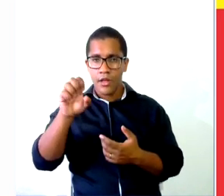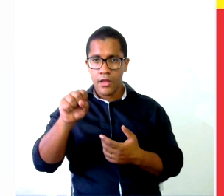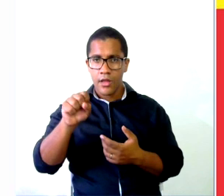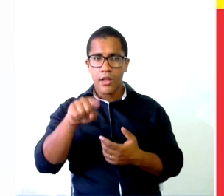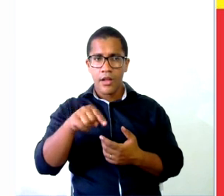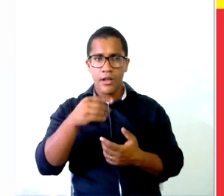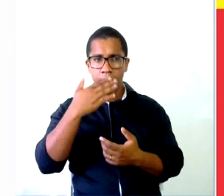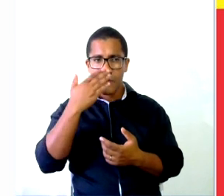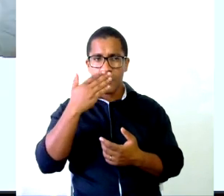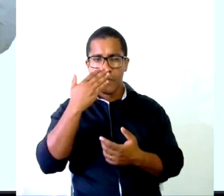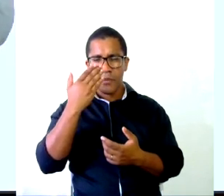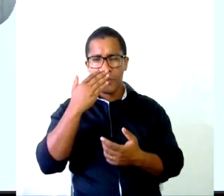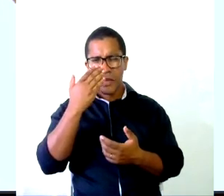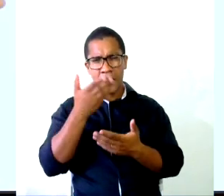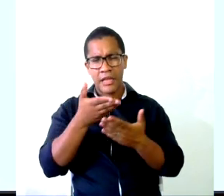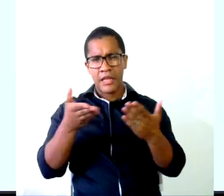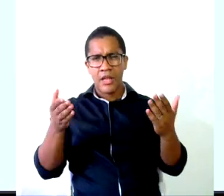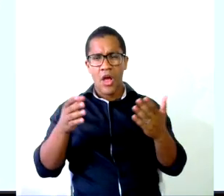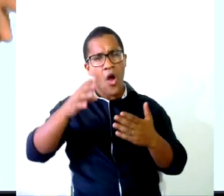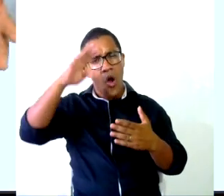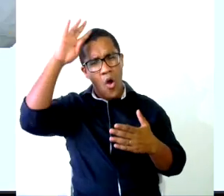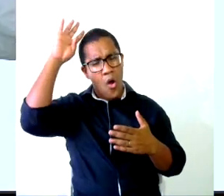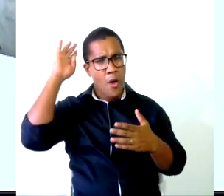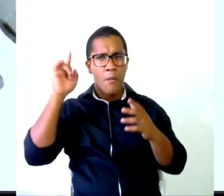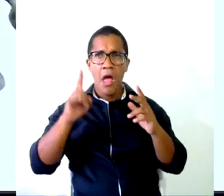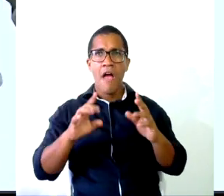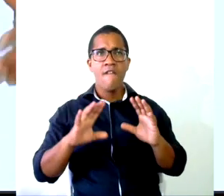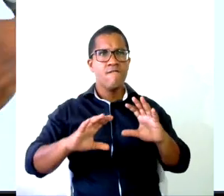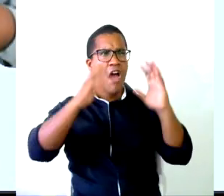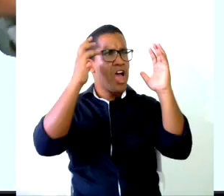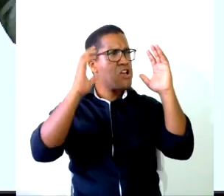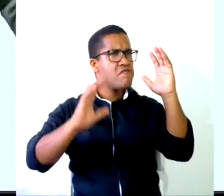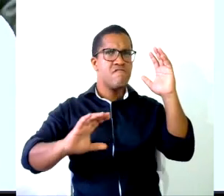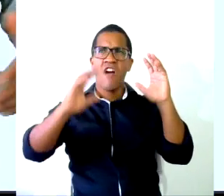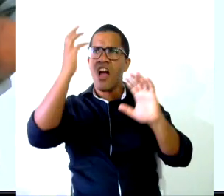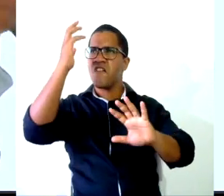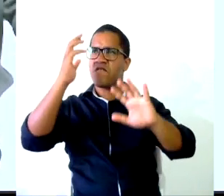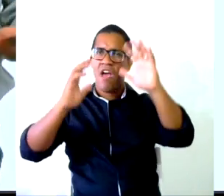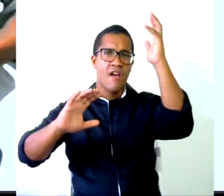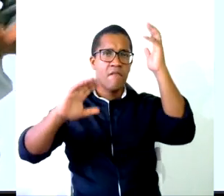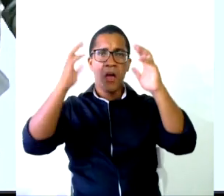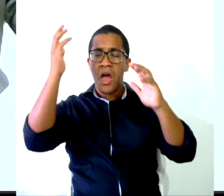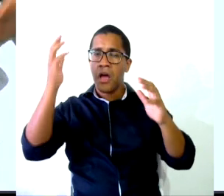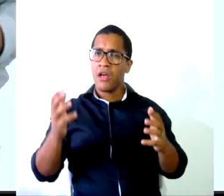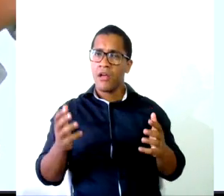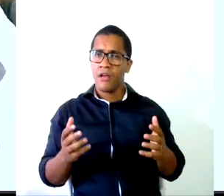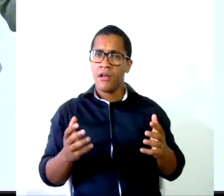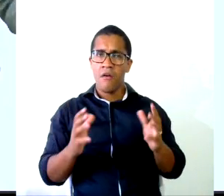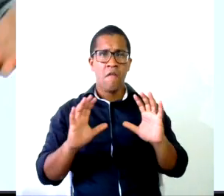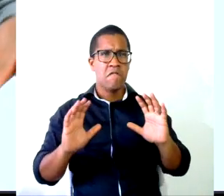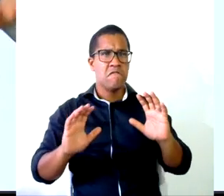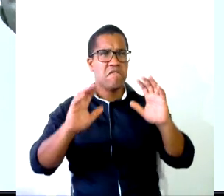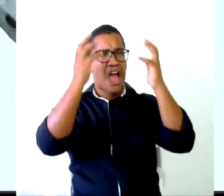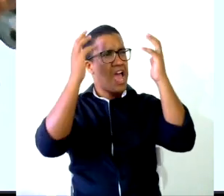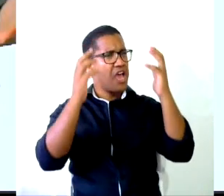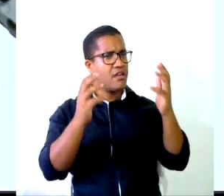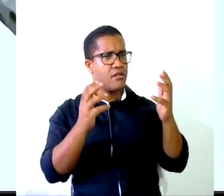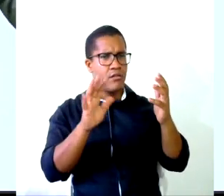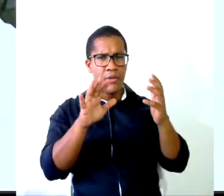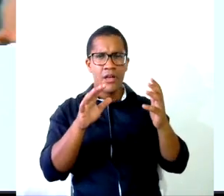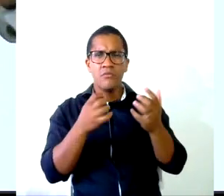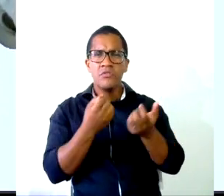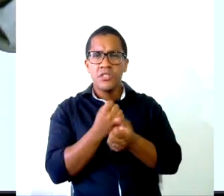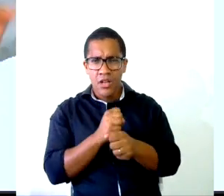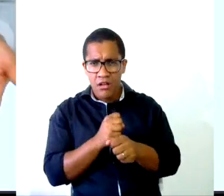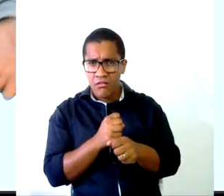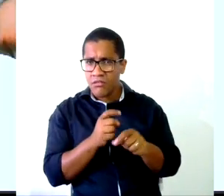lupanares. A prostituição. Roma vivia em festa, né? Tudo em Roma era festa, bacanais, né? Seria diferente, né, com